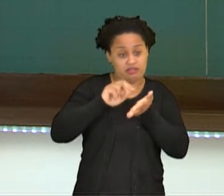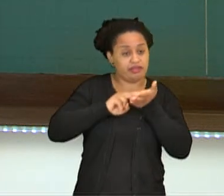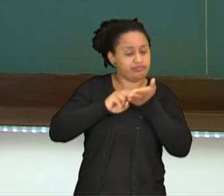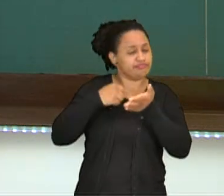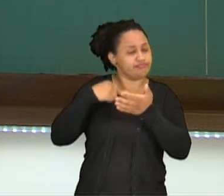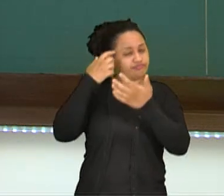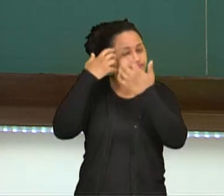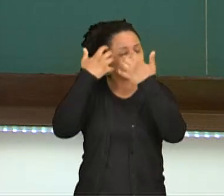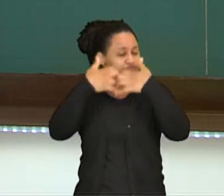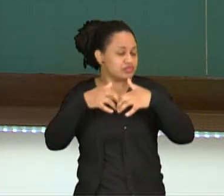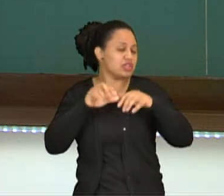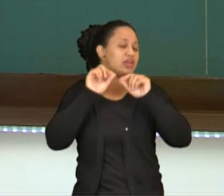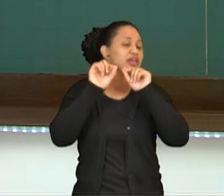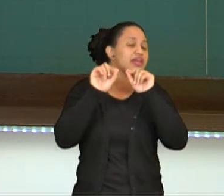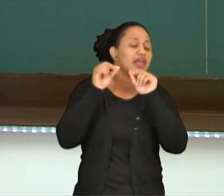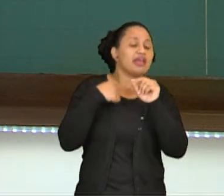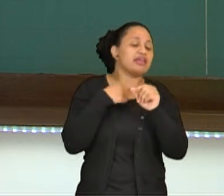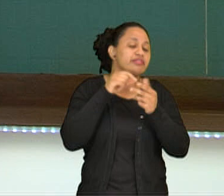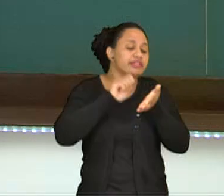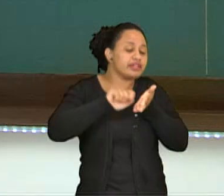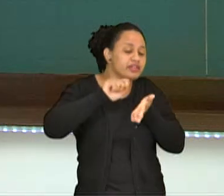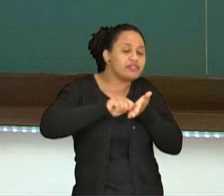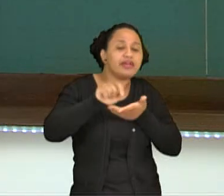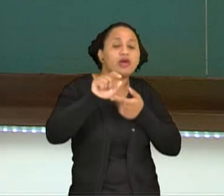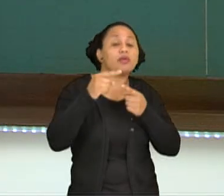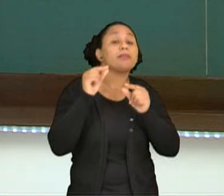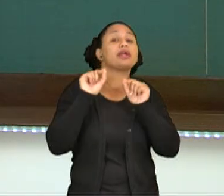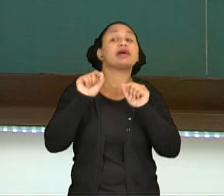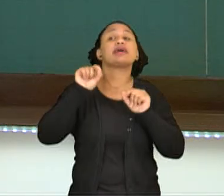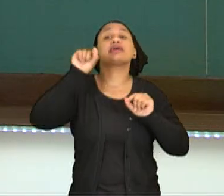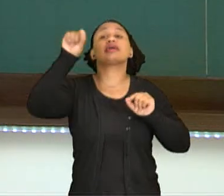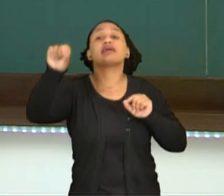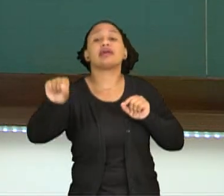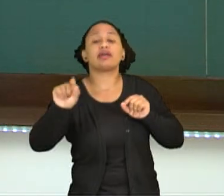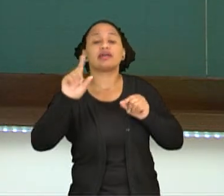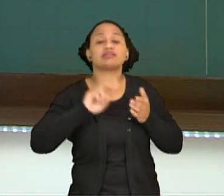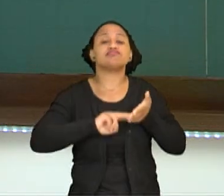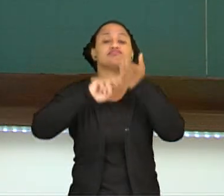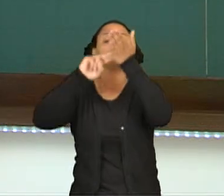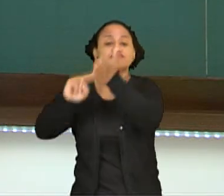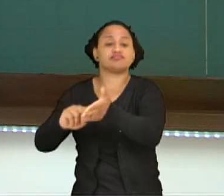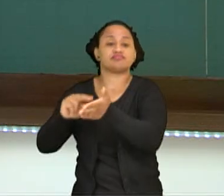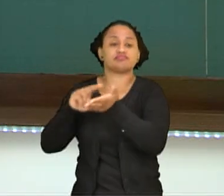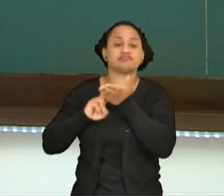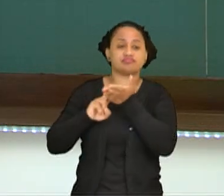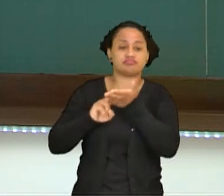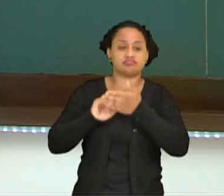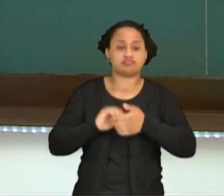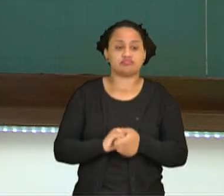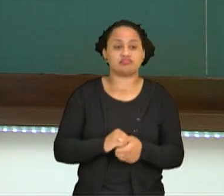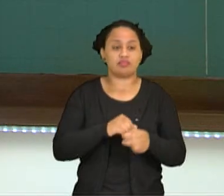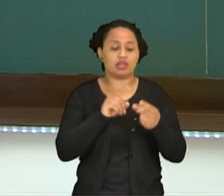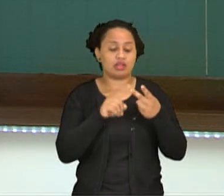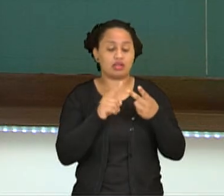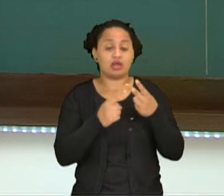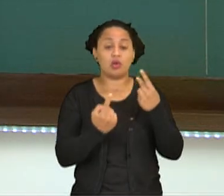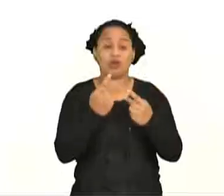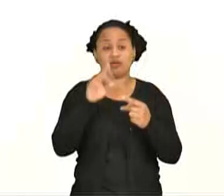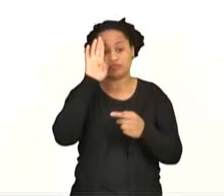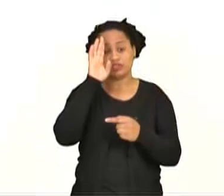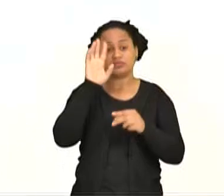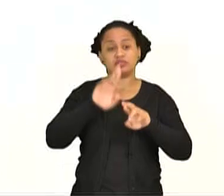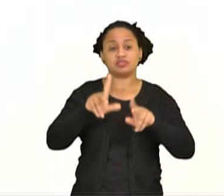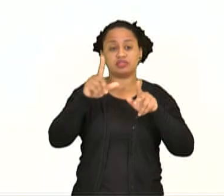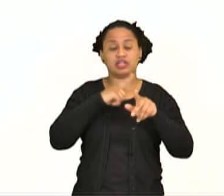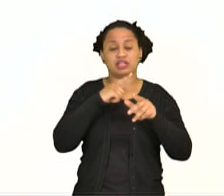pensar um pouquinho, qual que é o perfil? Para quem será que ele escreveu e por que ele escreveu? Qual é a principal diferença entre a carta de